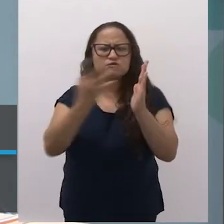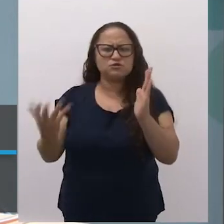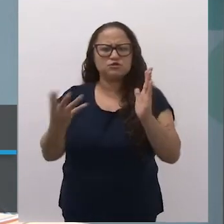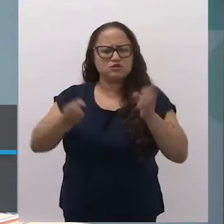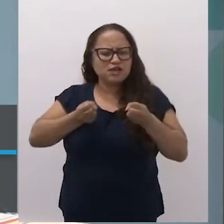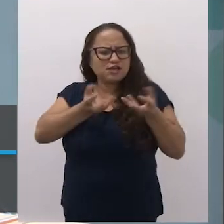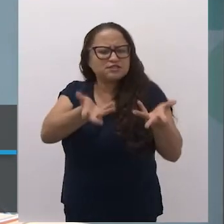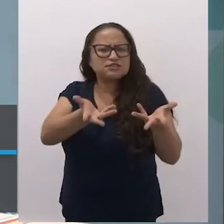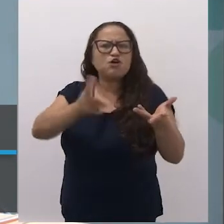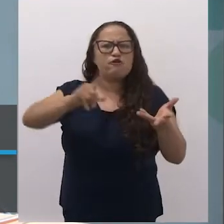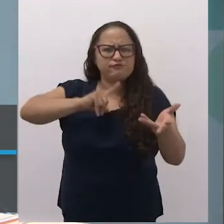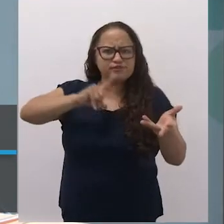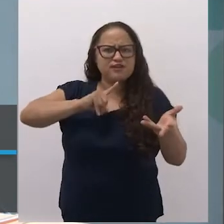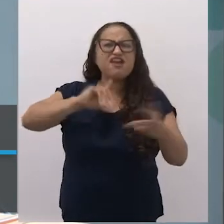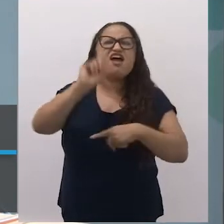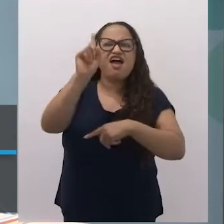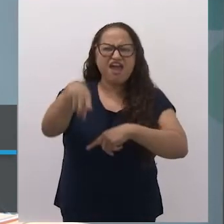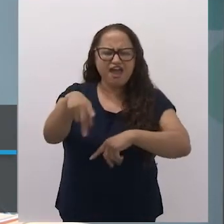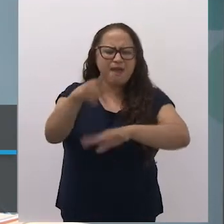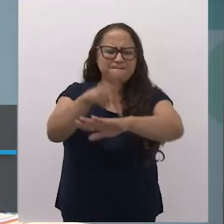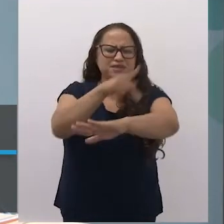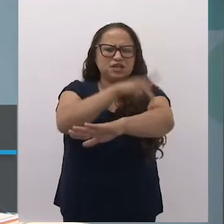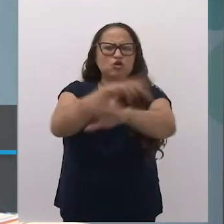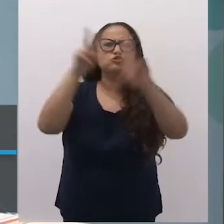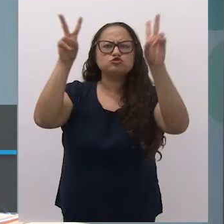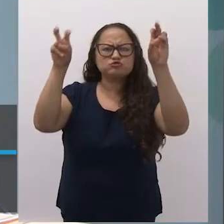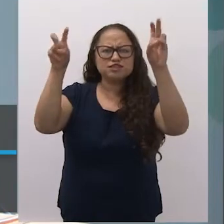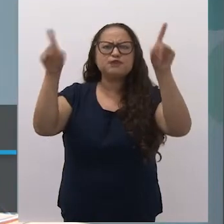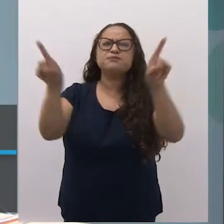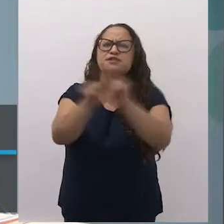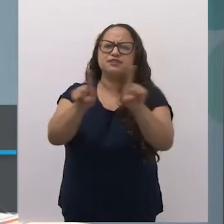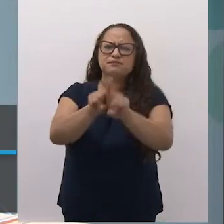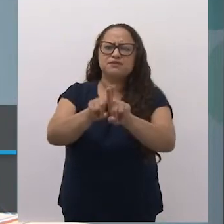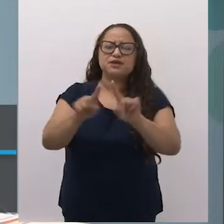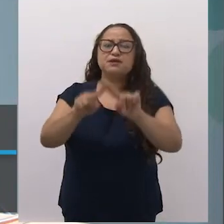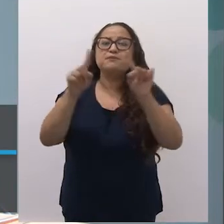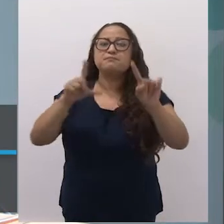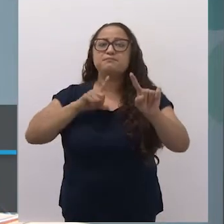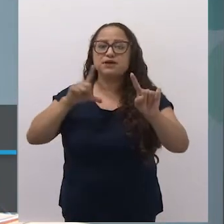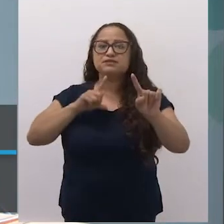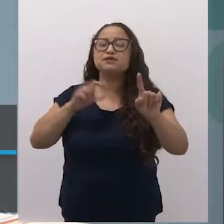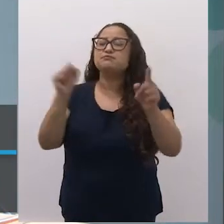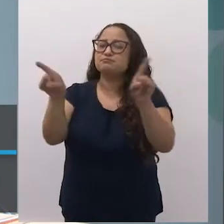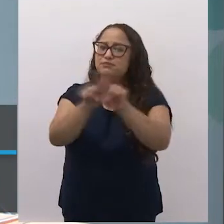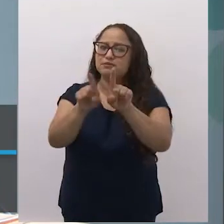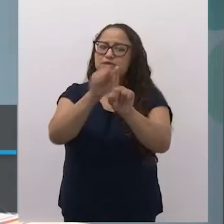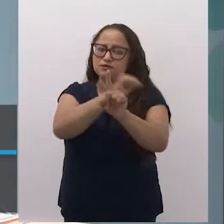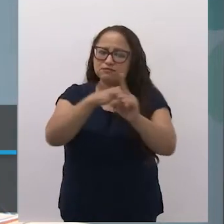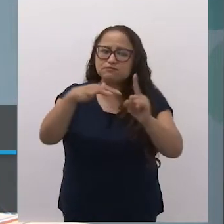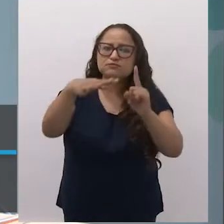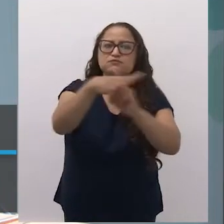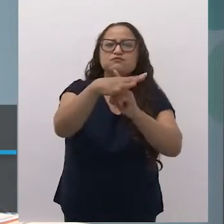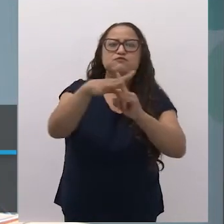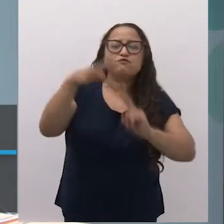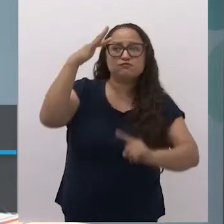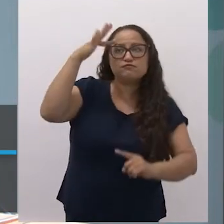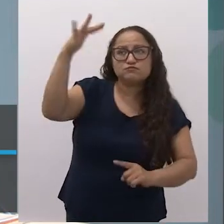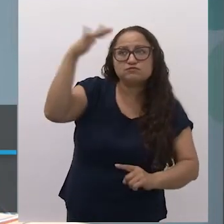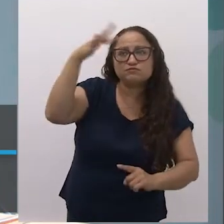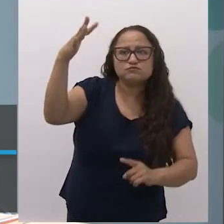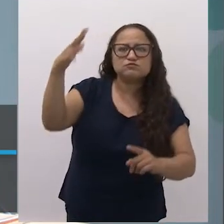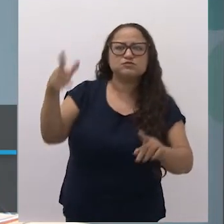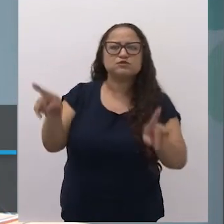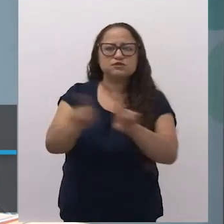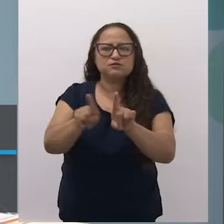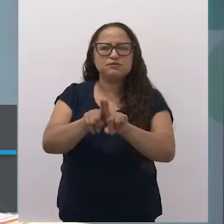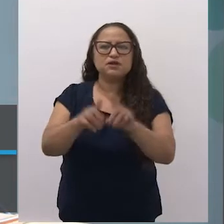tema pedagógico também, embora existem autores dentro da corrente filosófica e psicológica que abordam este